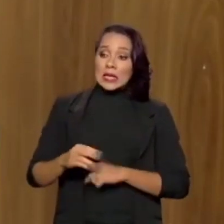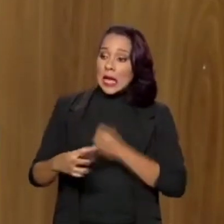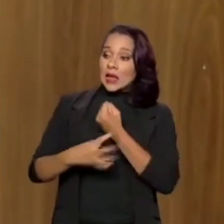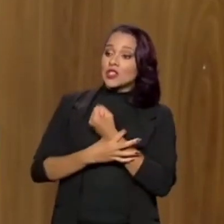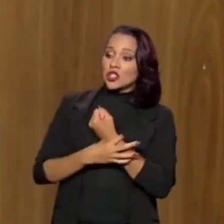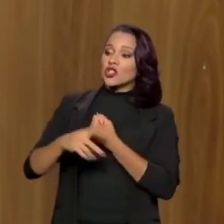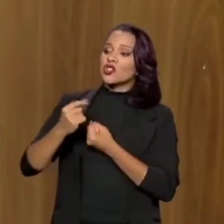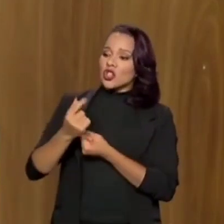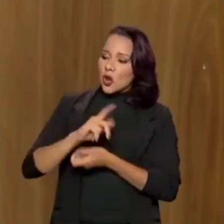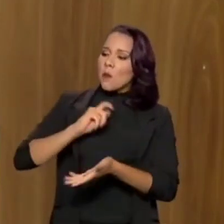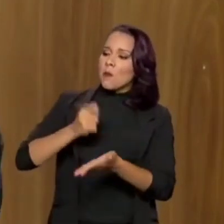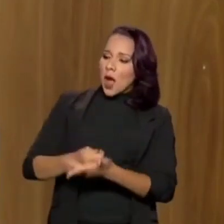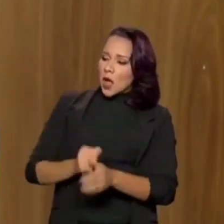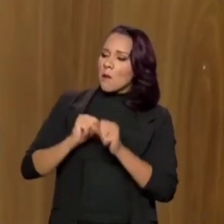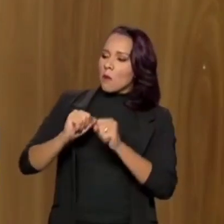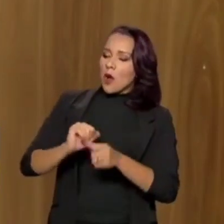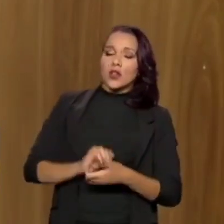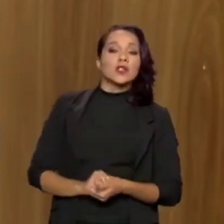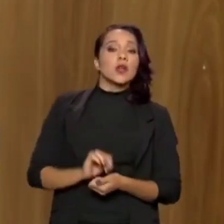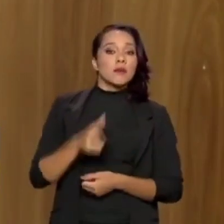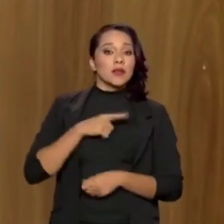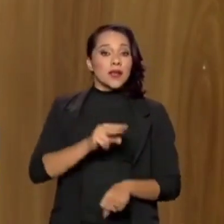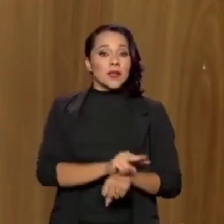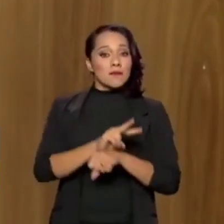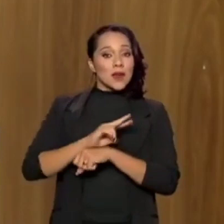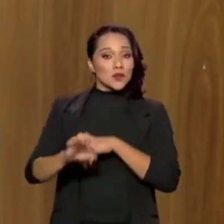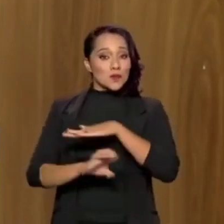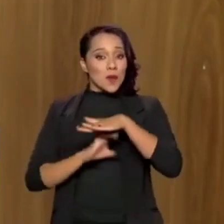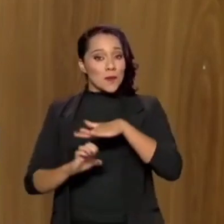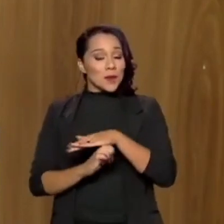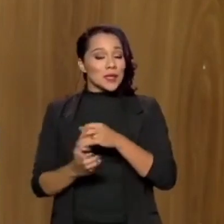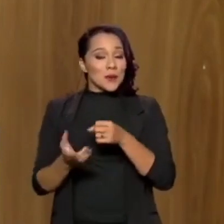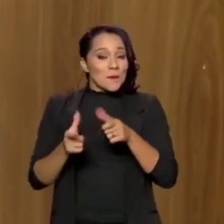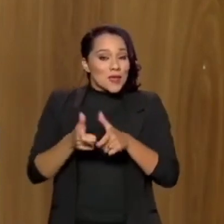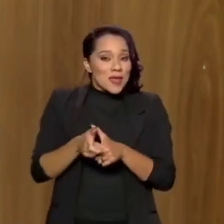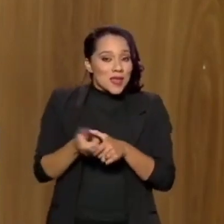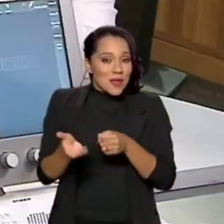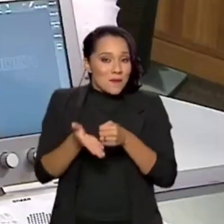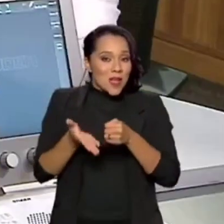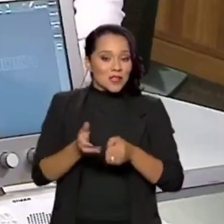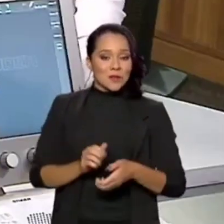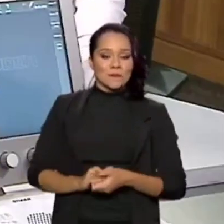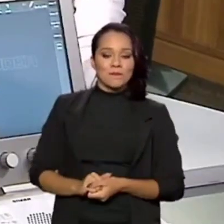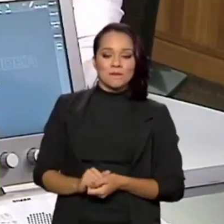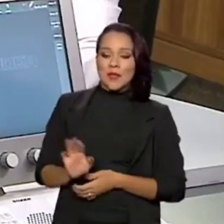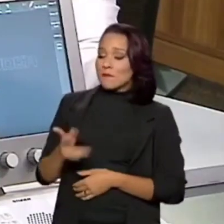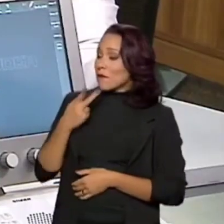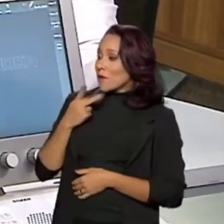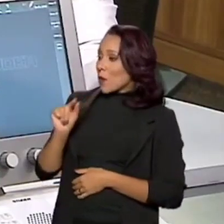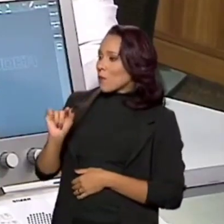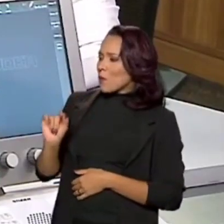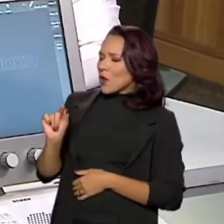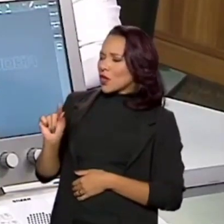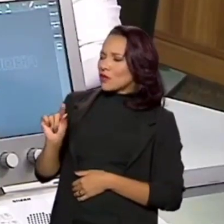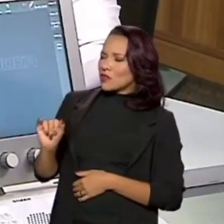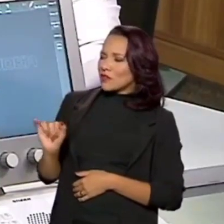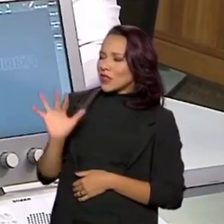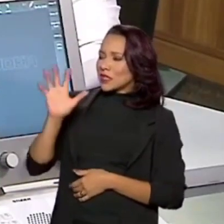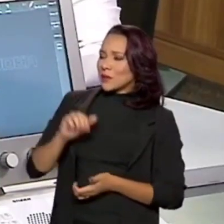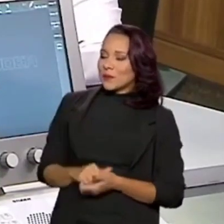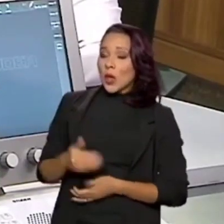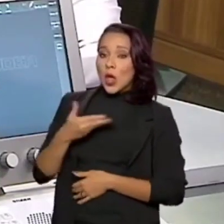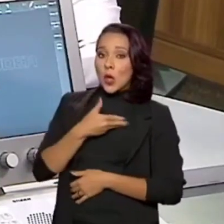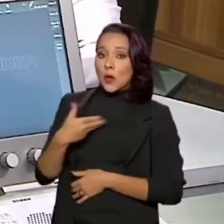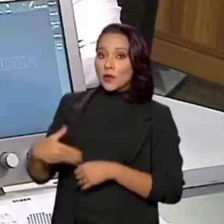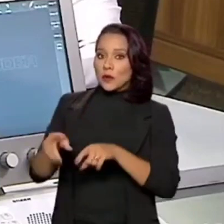para que haja esse crédito para pequena e média empresa. Nisso, vamos falar um pouquinho de inflação. O